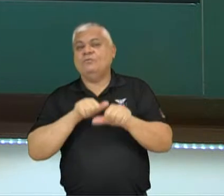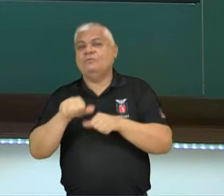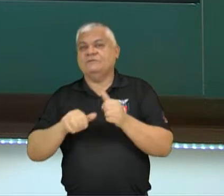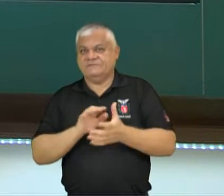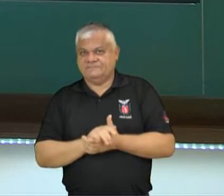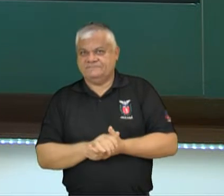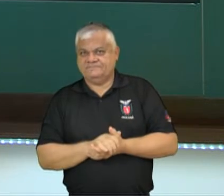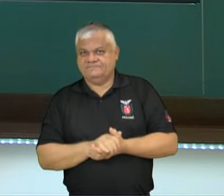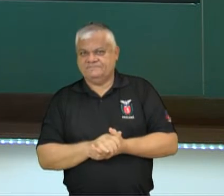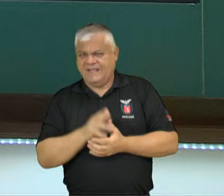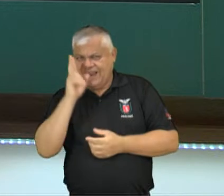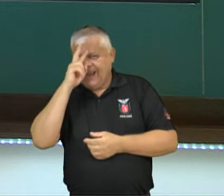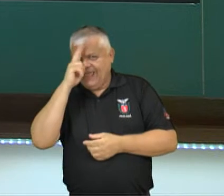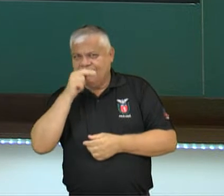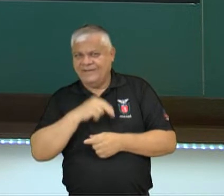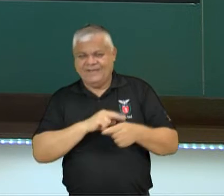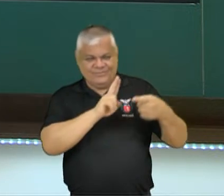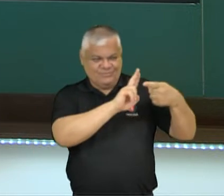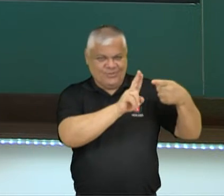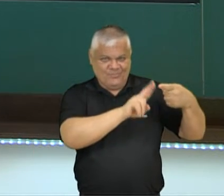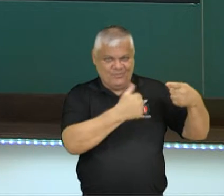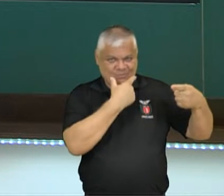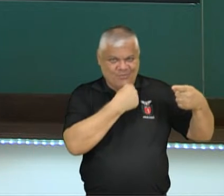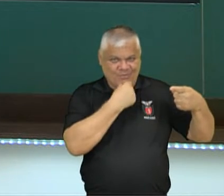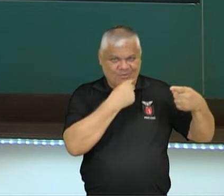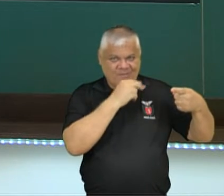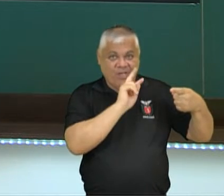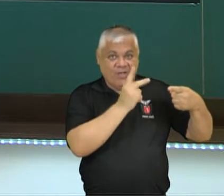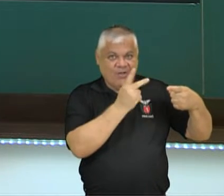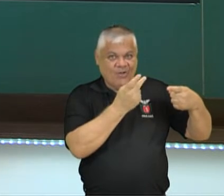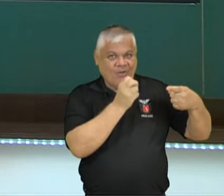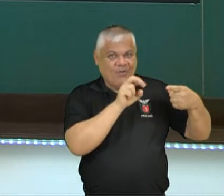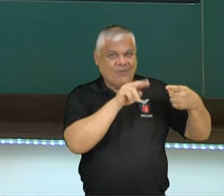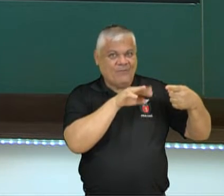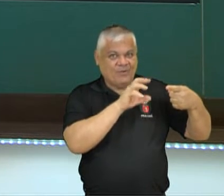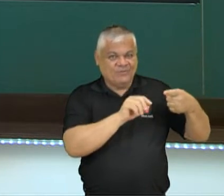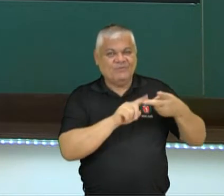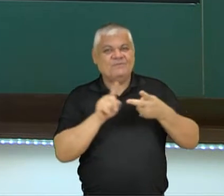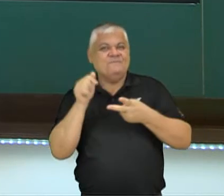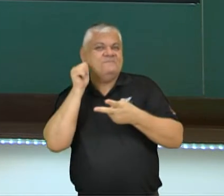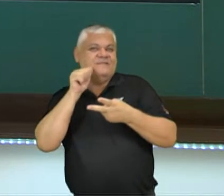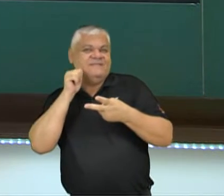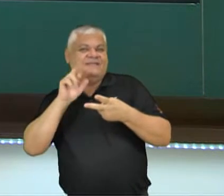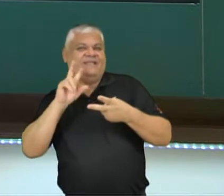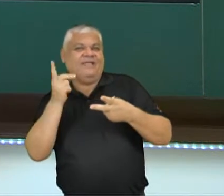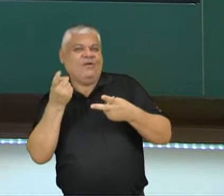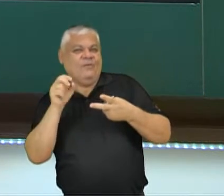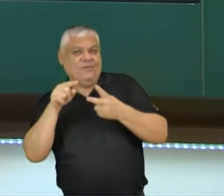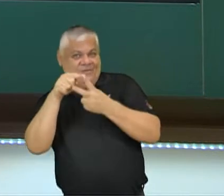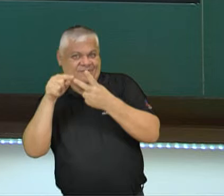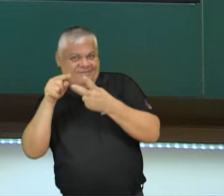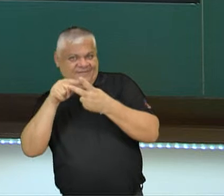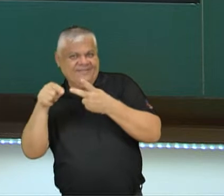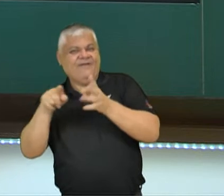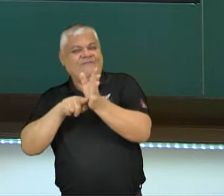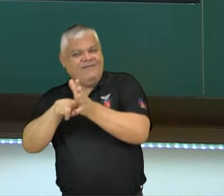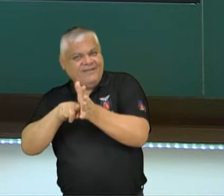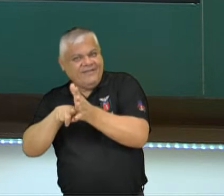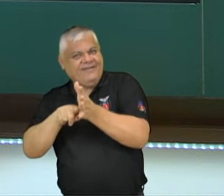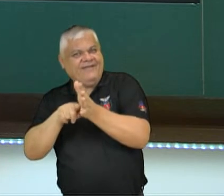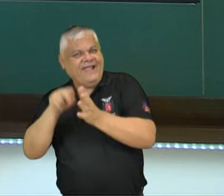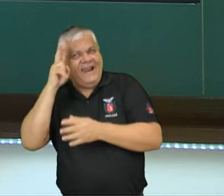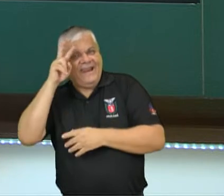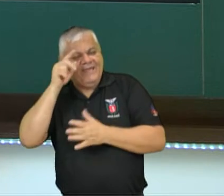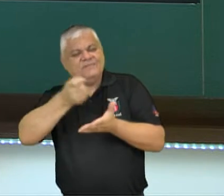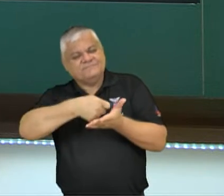mudanças? Consegue lembrar? Se você não lembrar, volta aí no seu material, né? Dá uma consultada, porque